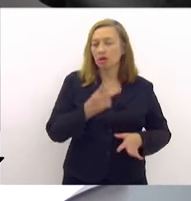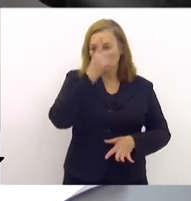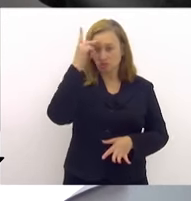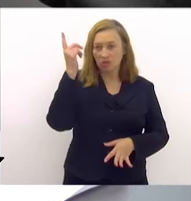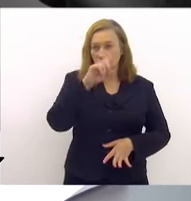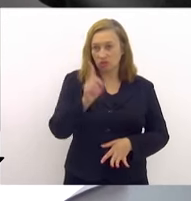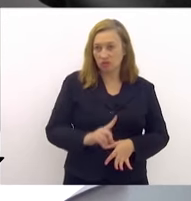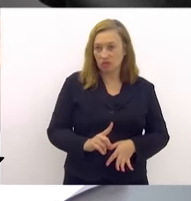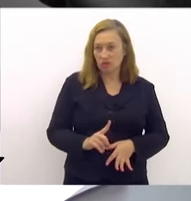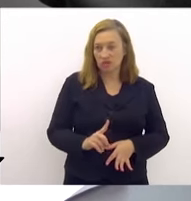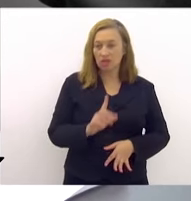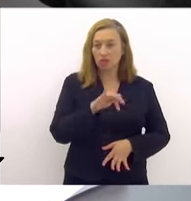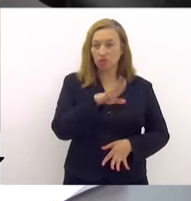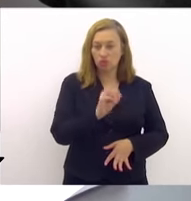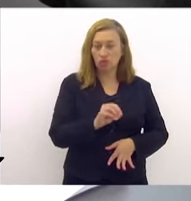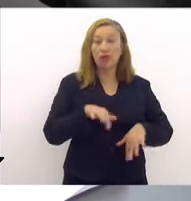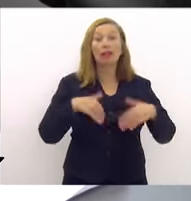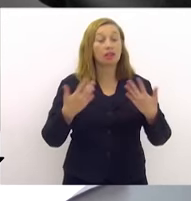portadoras de deficiência. Então,